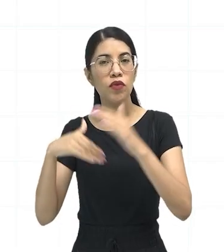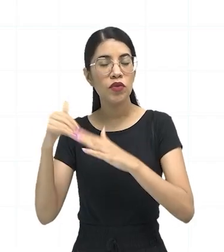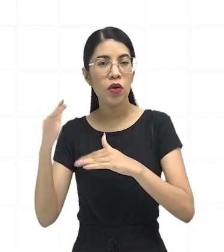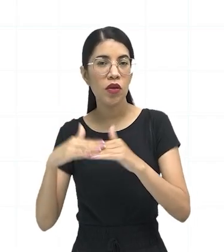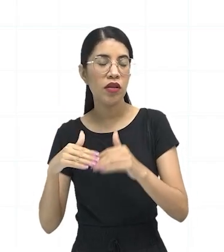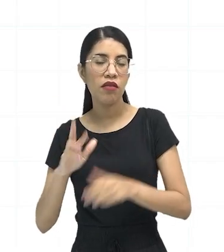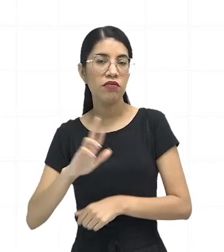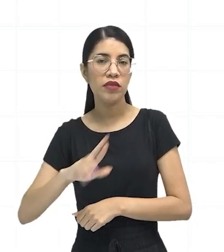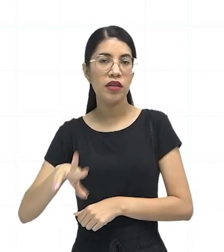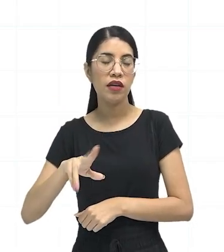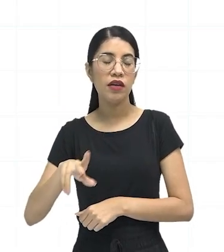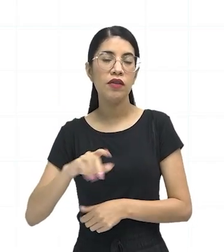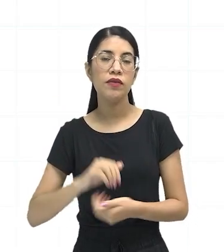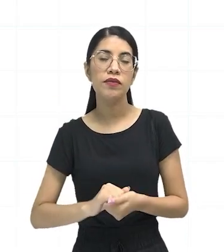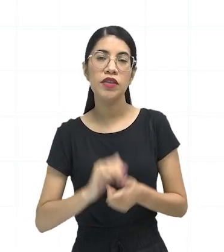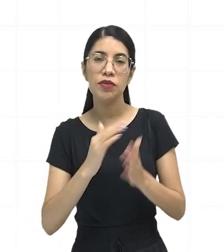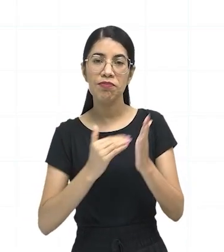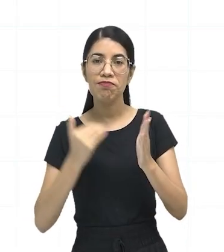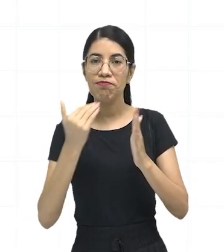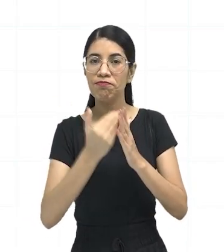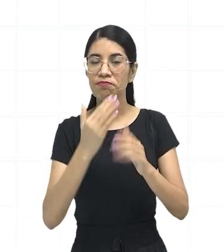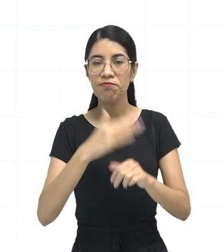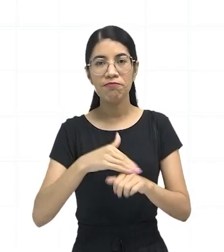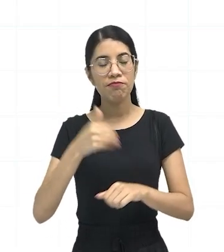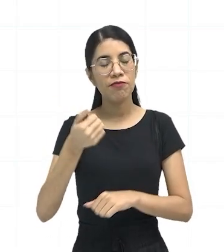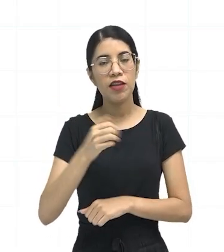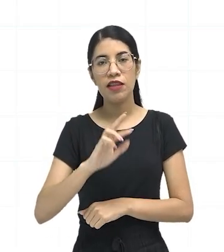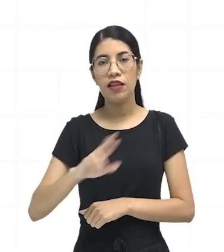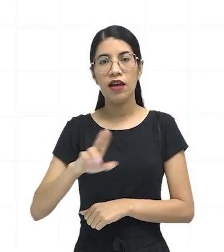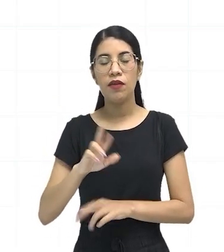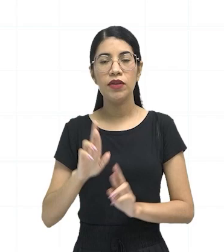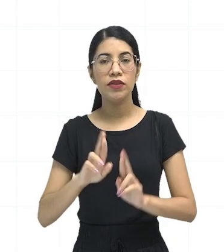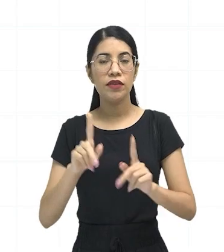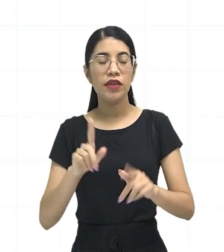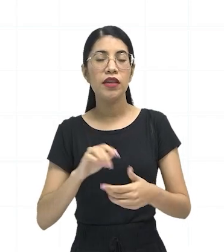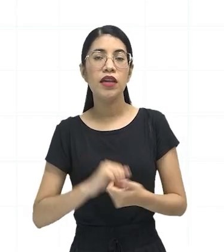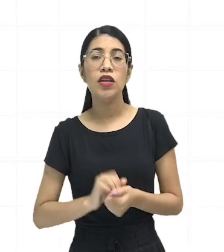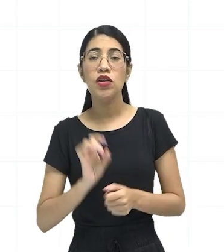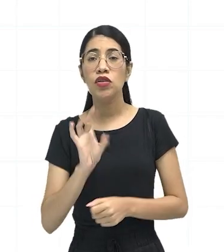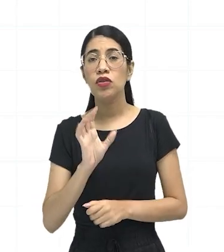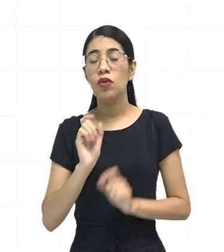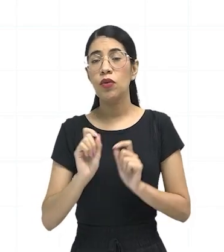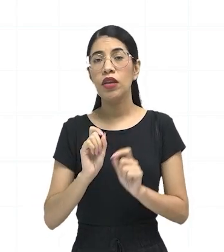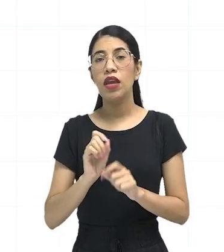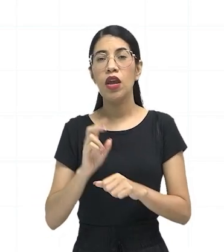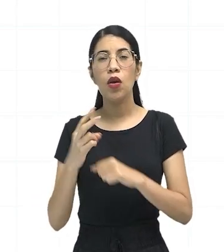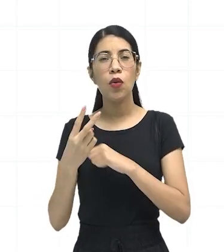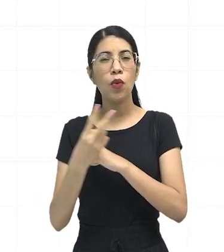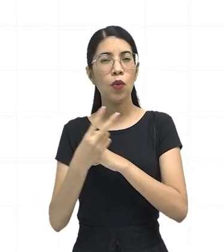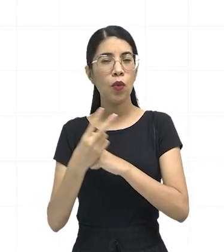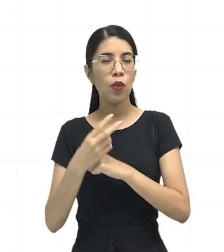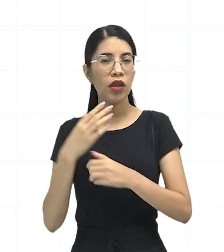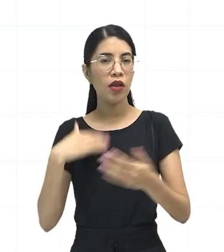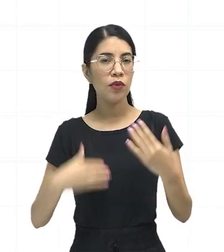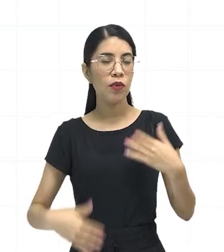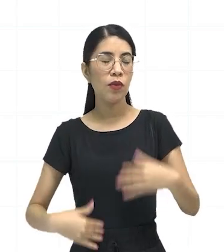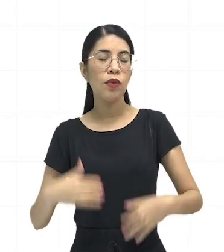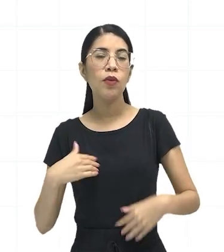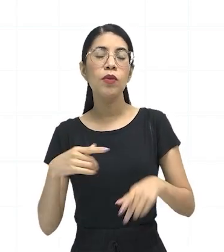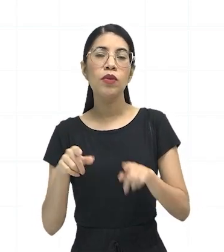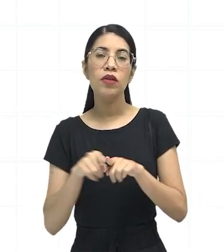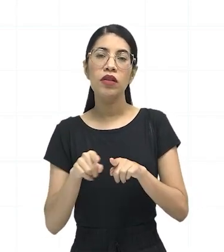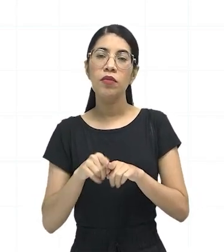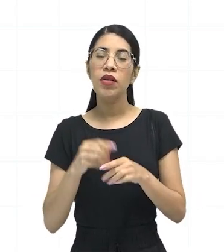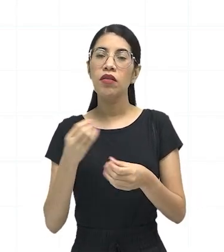atleta profissional de alto rendimento, pelo contrário, ele quer somente o quê? Cuidar do corpo com o auxílio